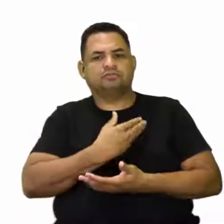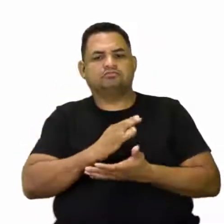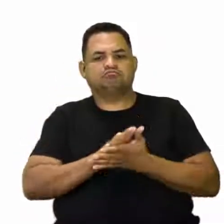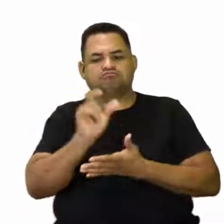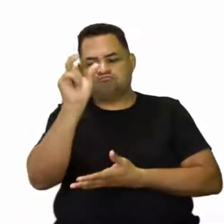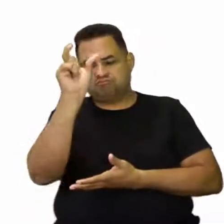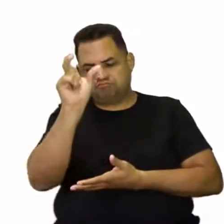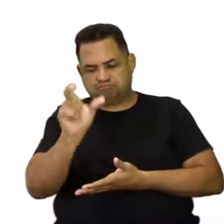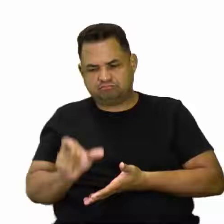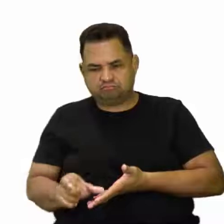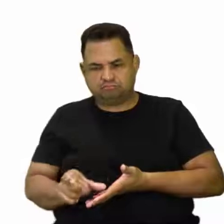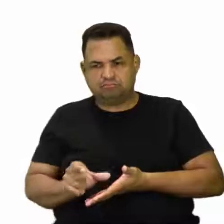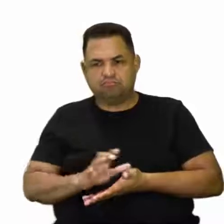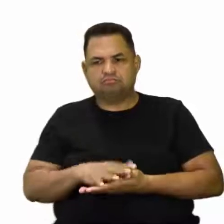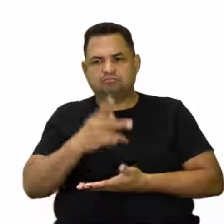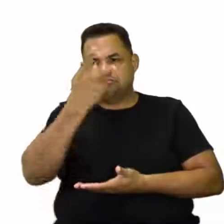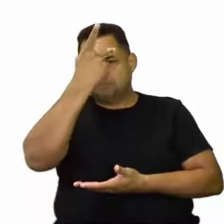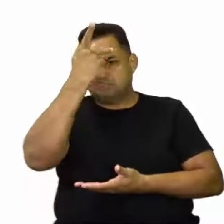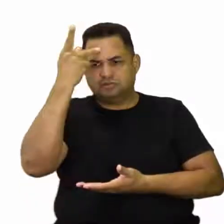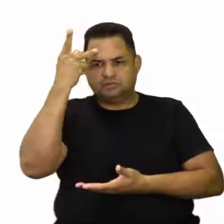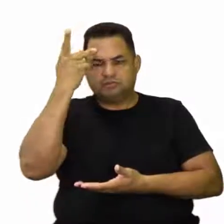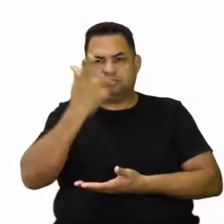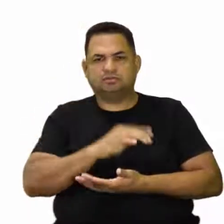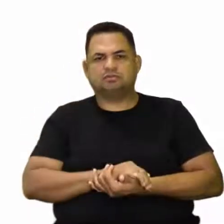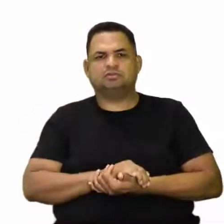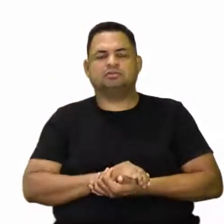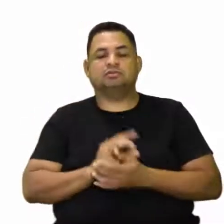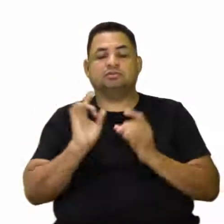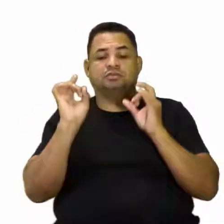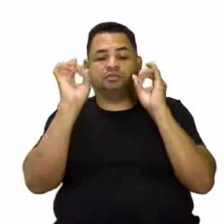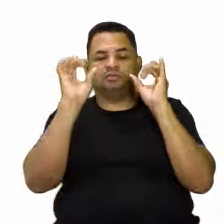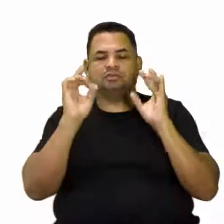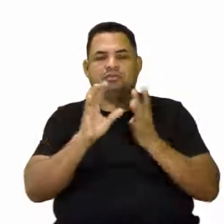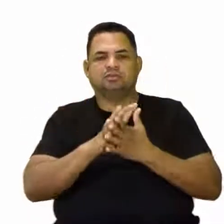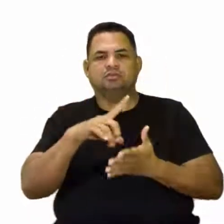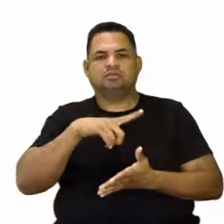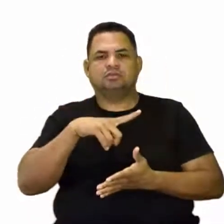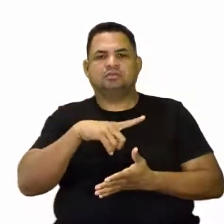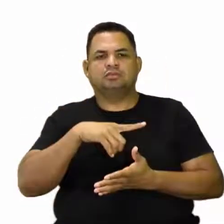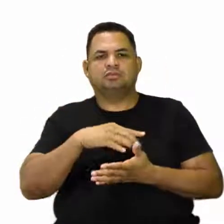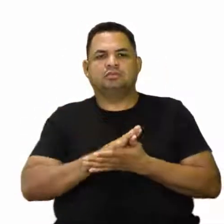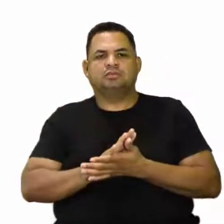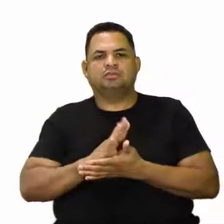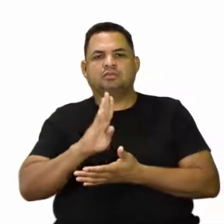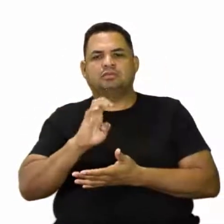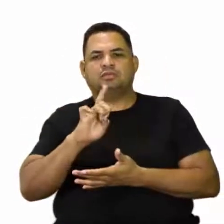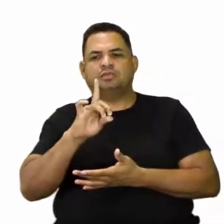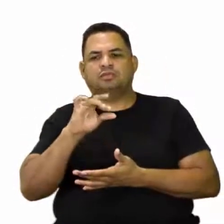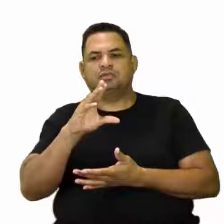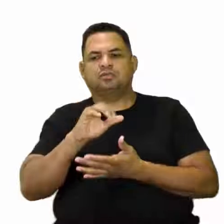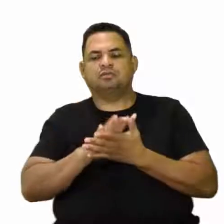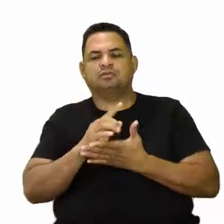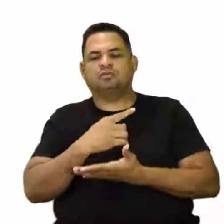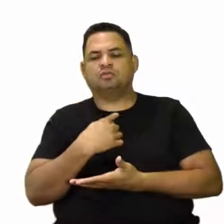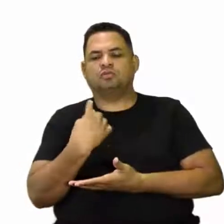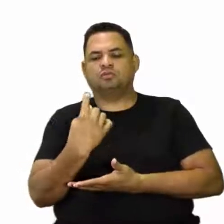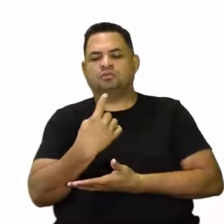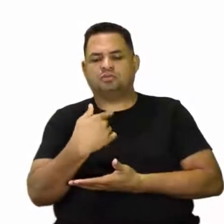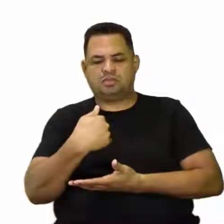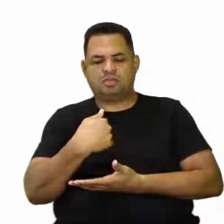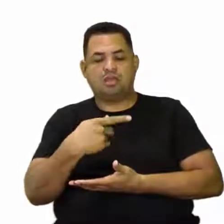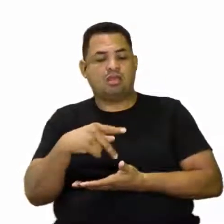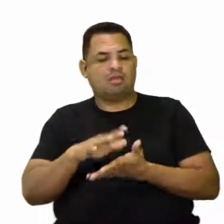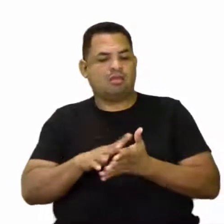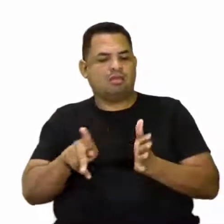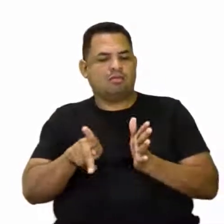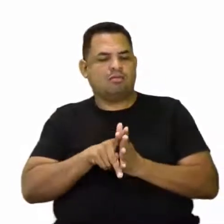vida de uma pessoa. Detalhe, eu tenho uma biografia quando eu sou a narradora, por exemplo, da